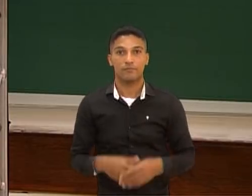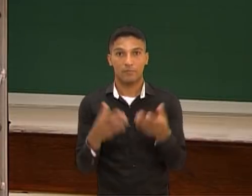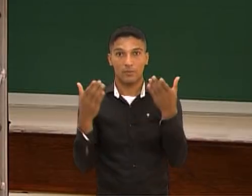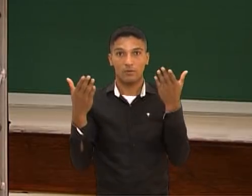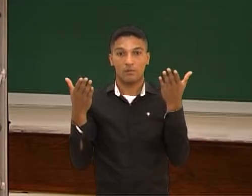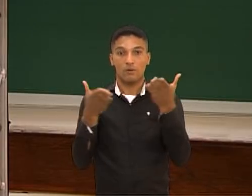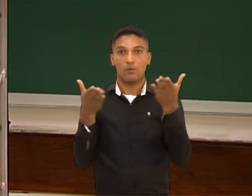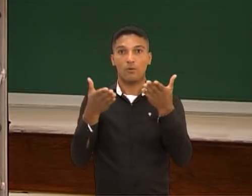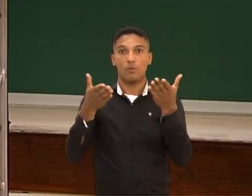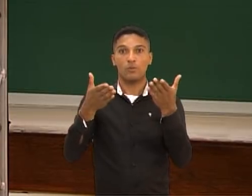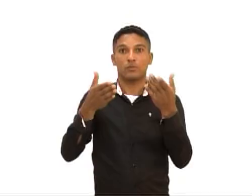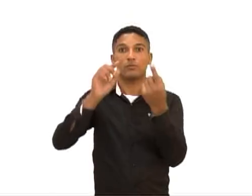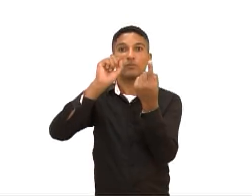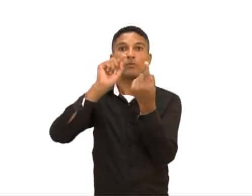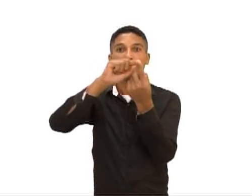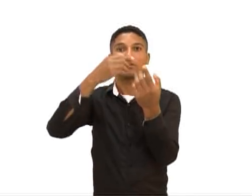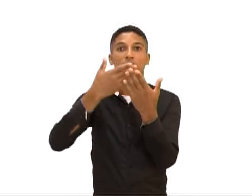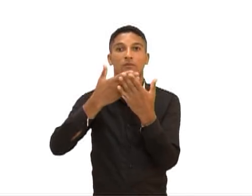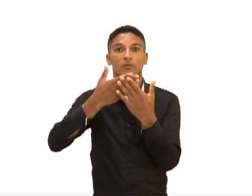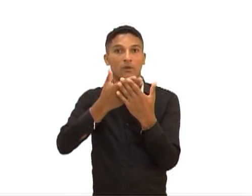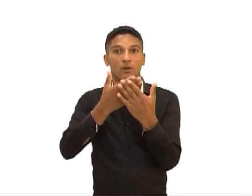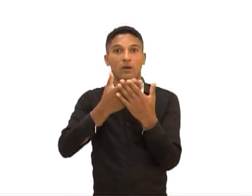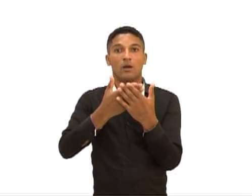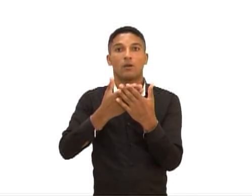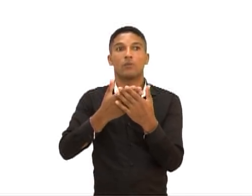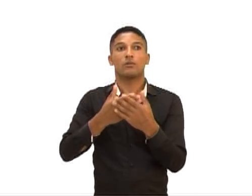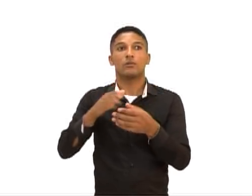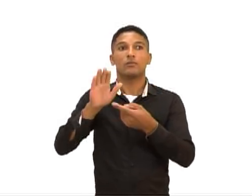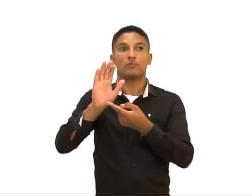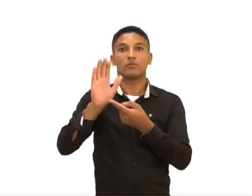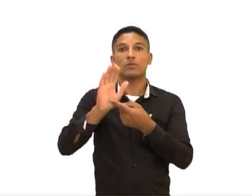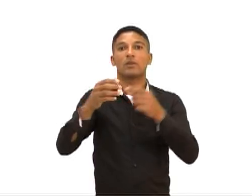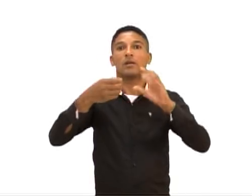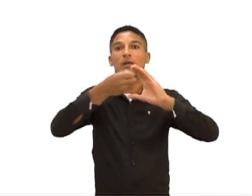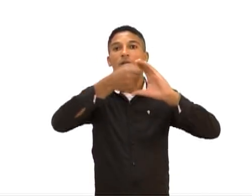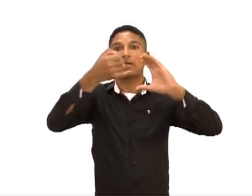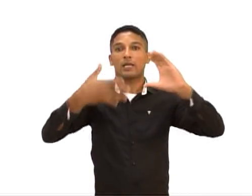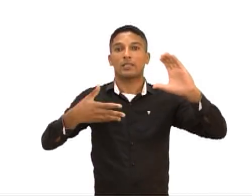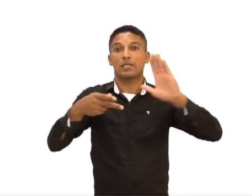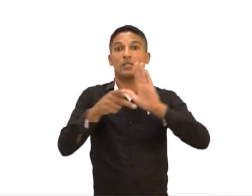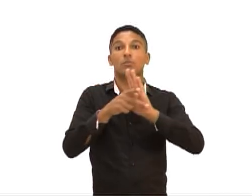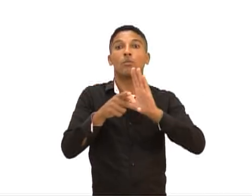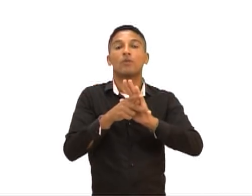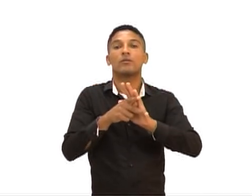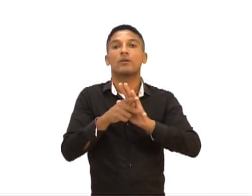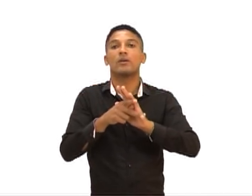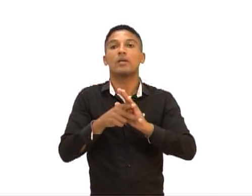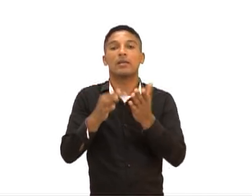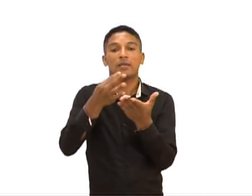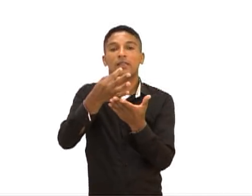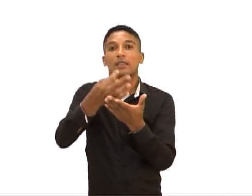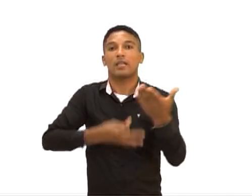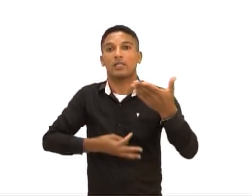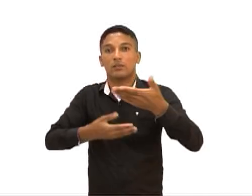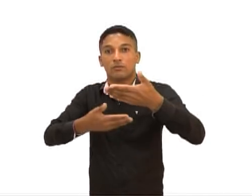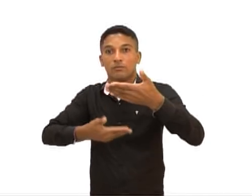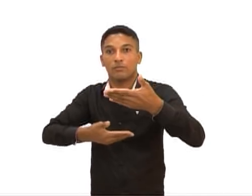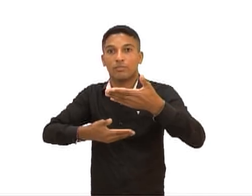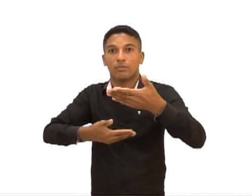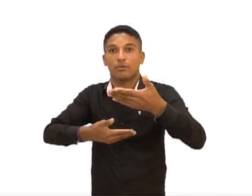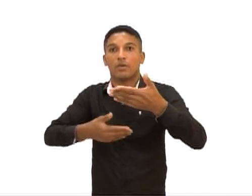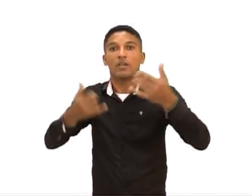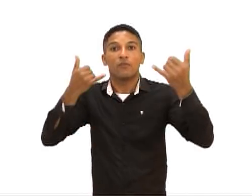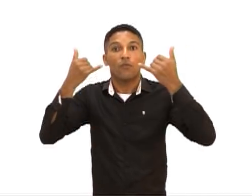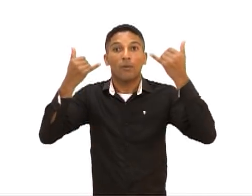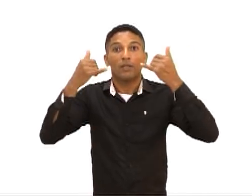para essa aula trabalhar com vocês as características, os elementos composicionais do texto informativo, do texto didático,